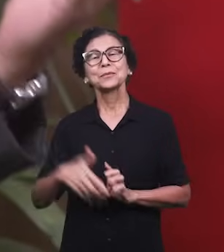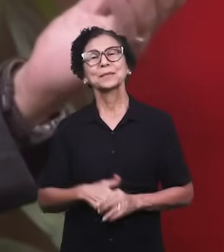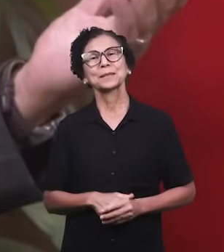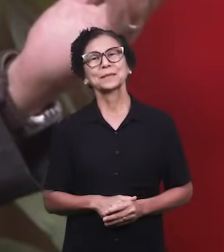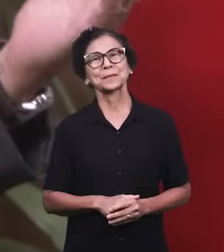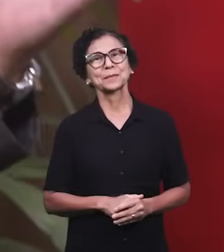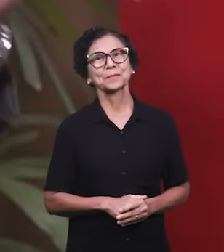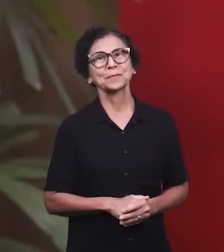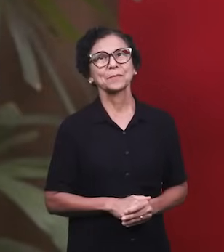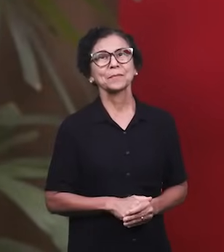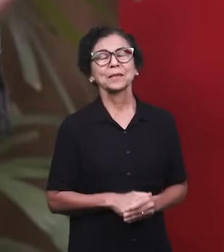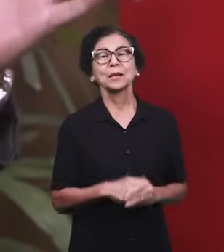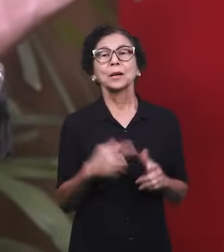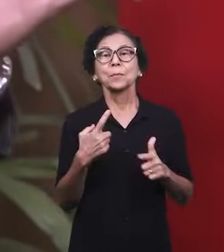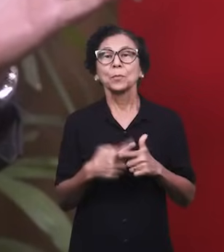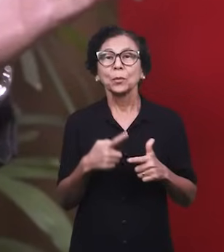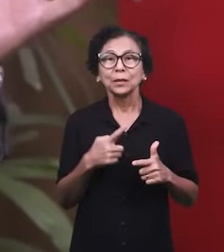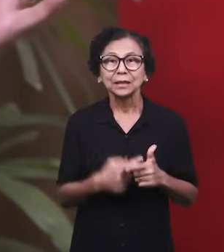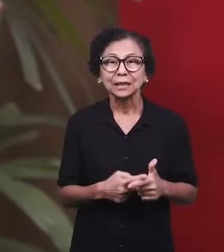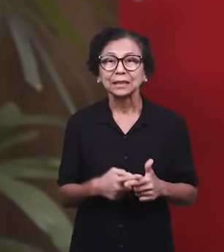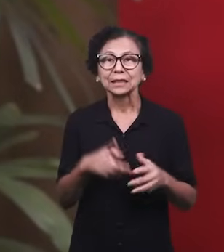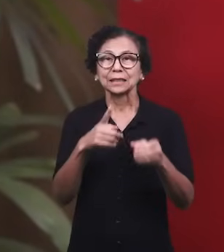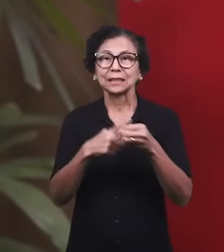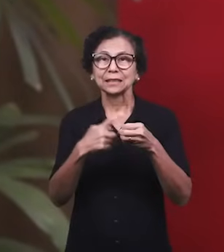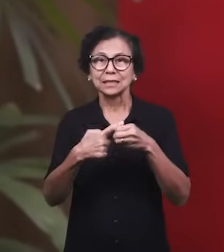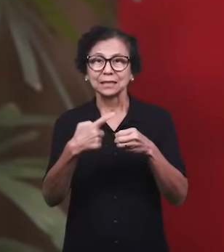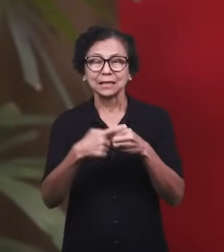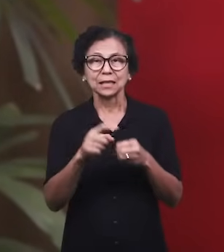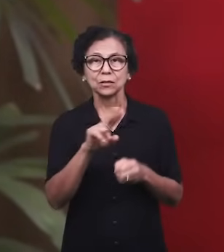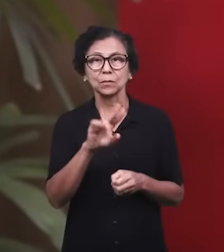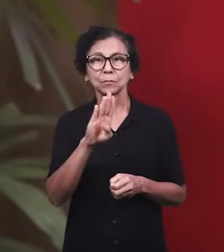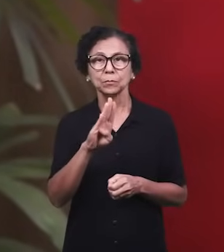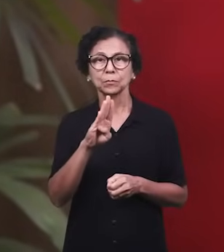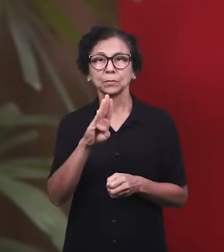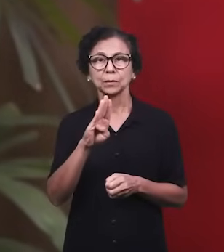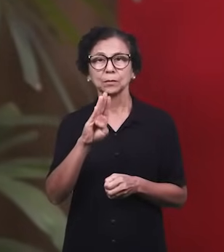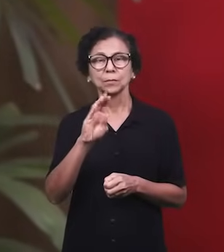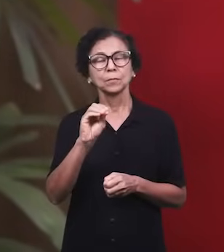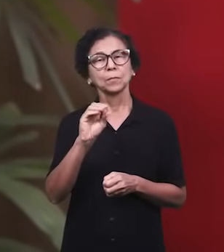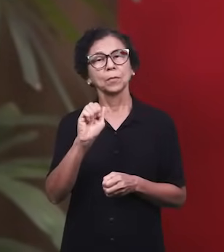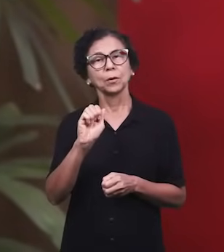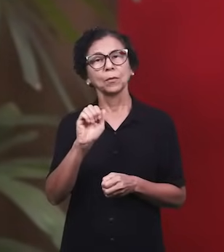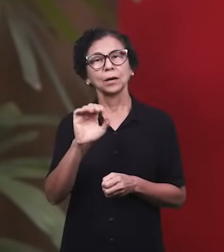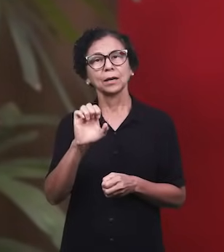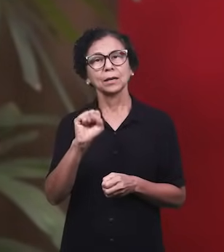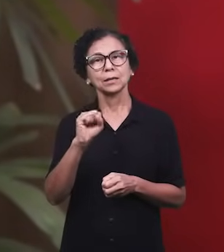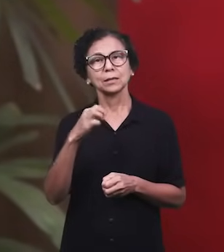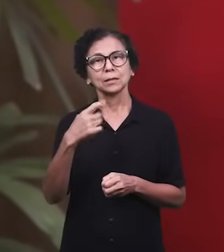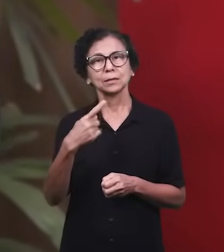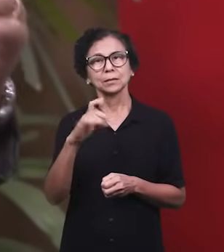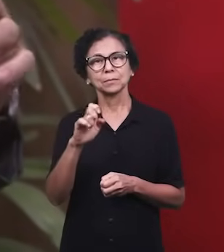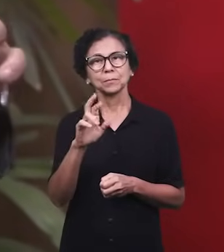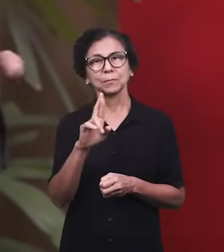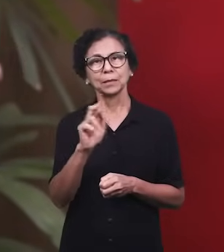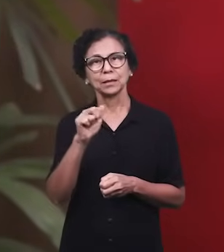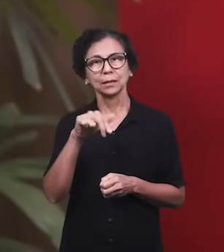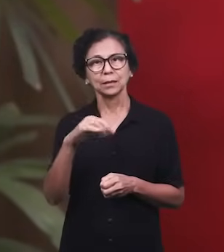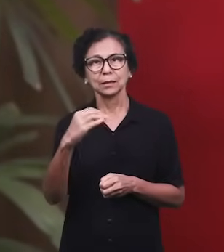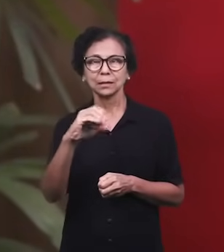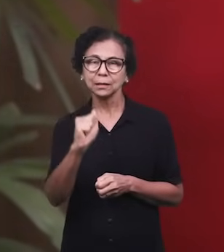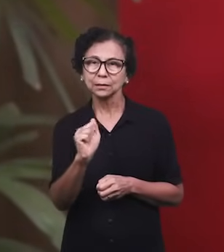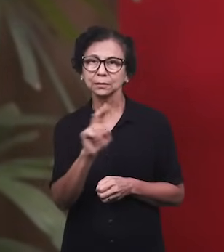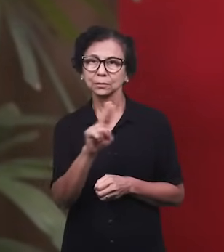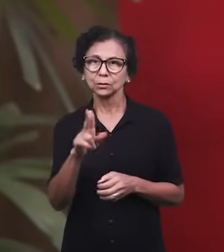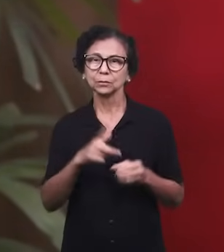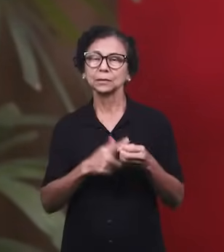naquela cidade. Se trata da cidade de Boa Esperança, lá no norte do estado, eu era pastor dessa igreja. E o Senhor permitiu que, através